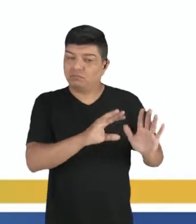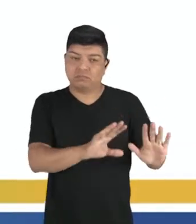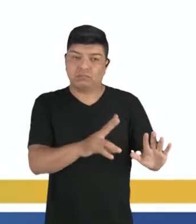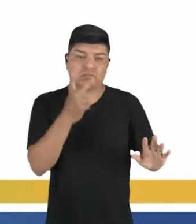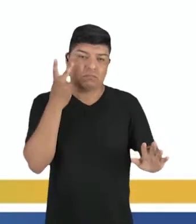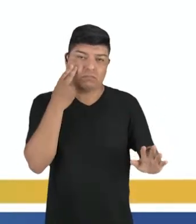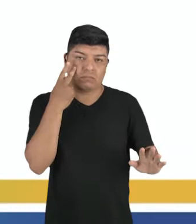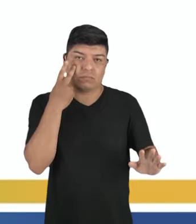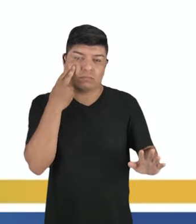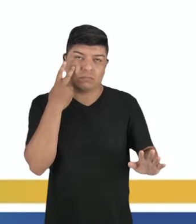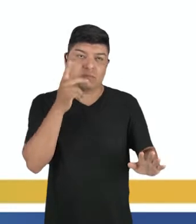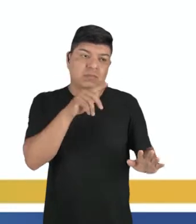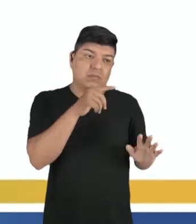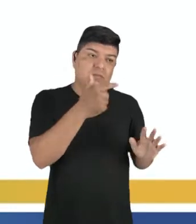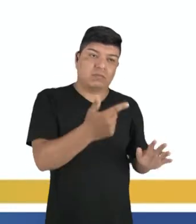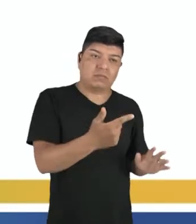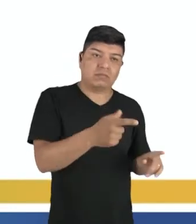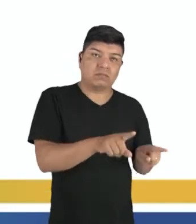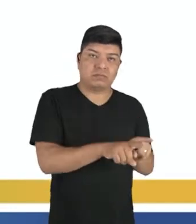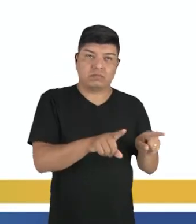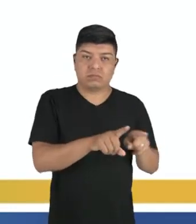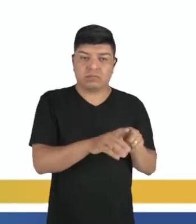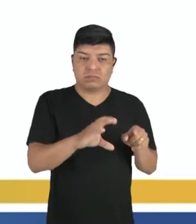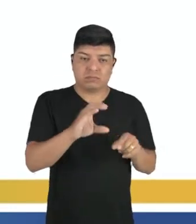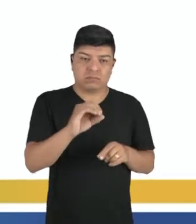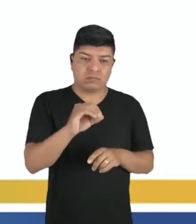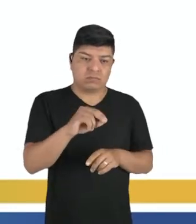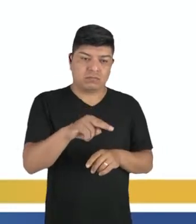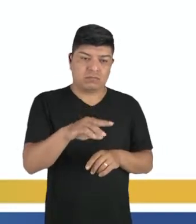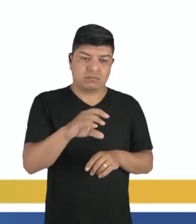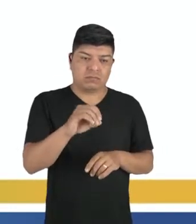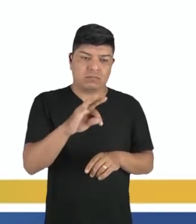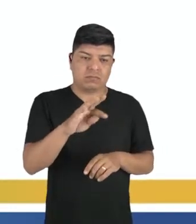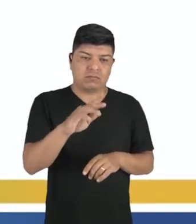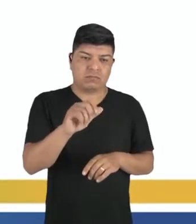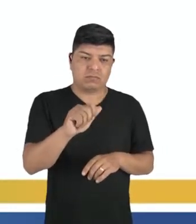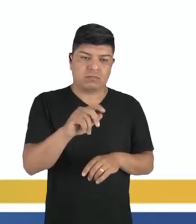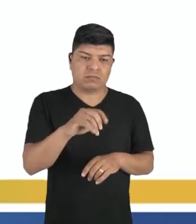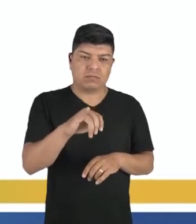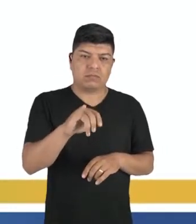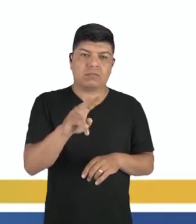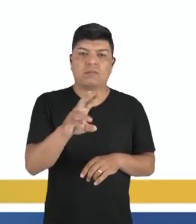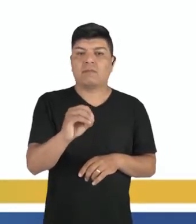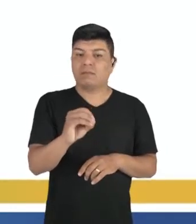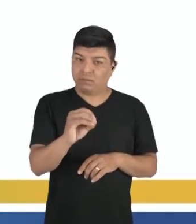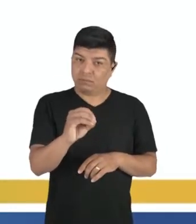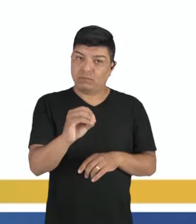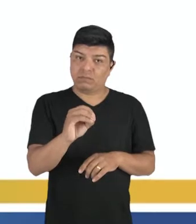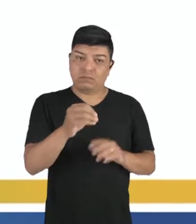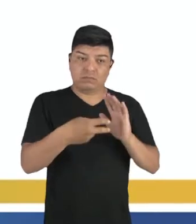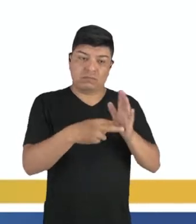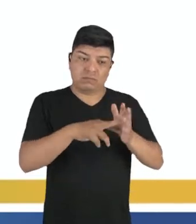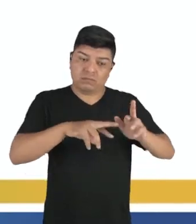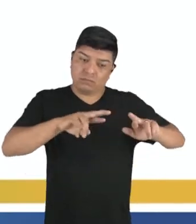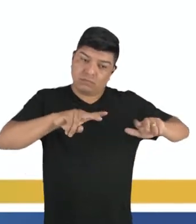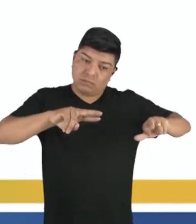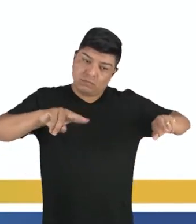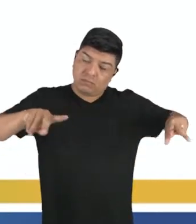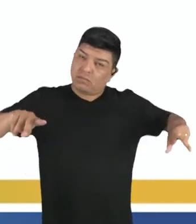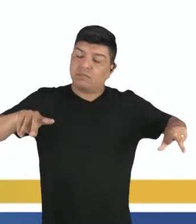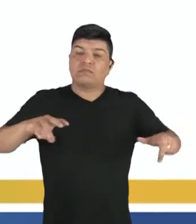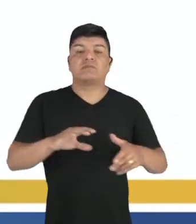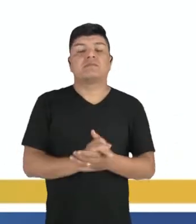é aquele sentido abstrato, aquela coisa que às vezes é empregada ali por uma analogia, uma comparação, né, e não que exatamente seja aquilo